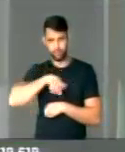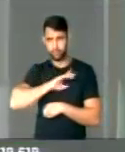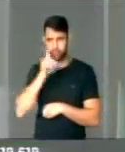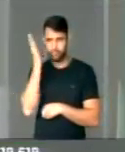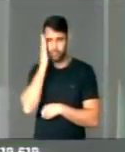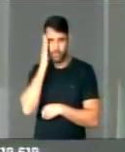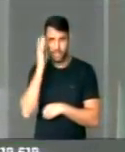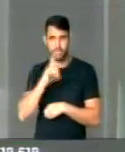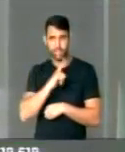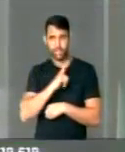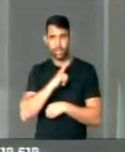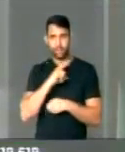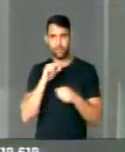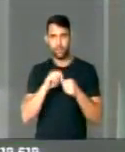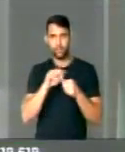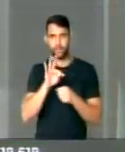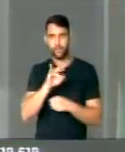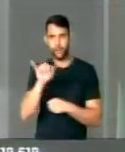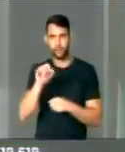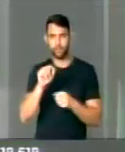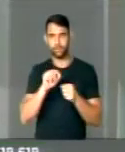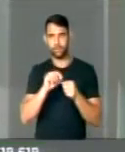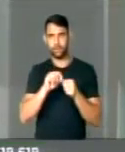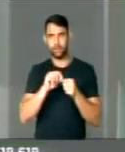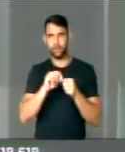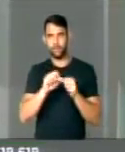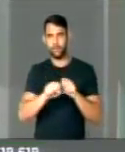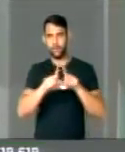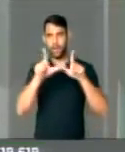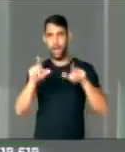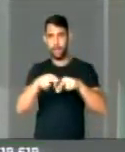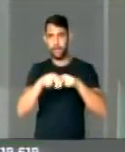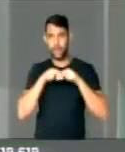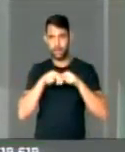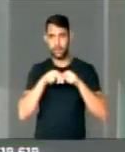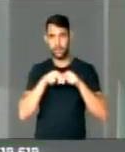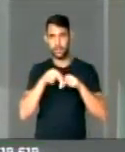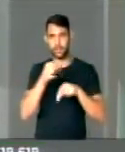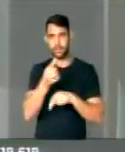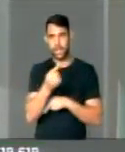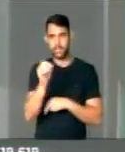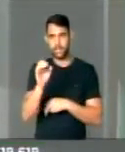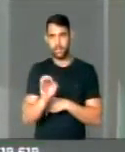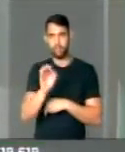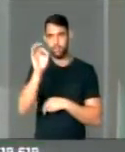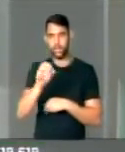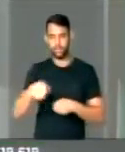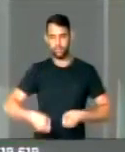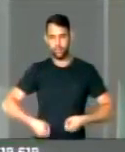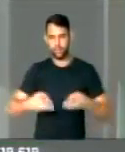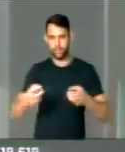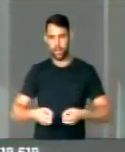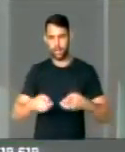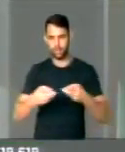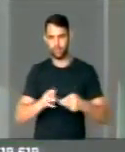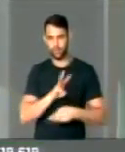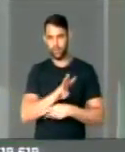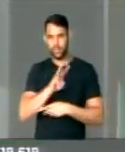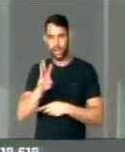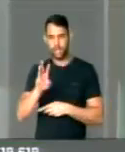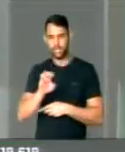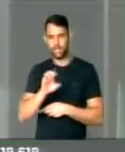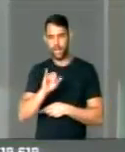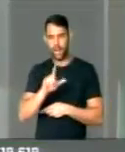noção, havia um filtro no portal da transparência. Apenas 60% dos